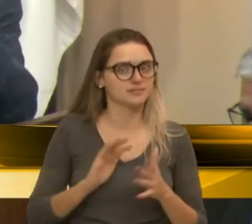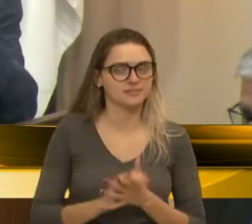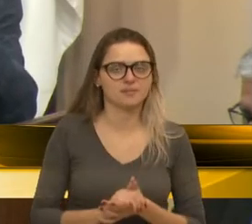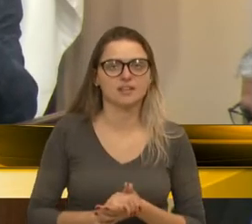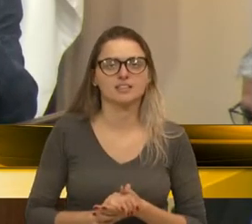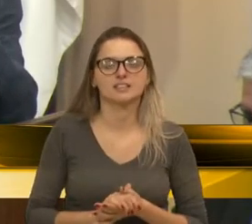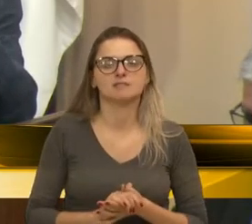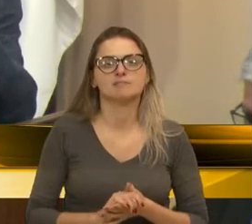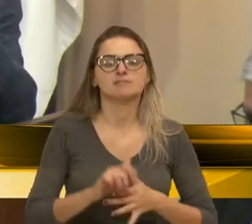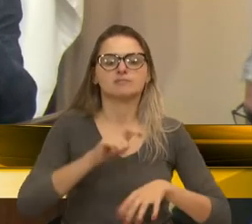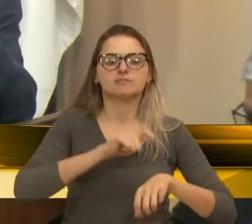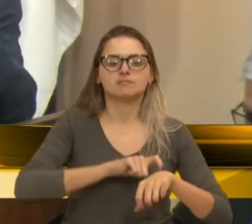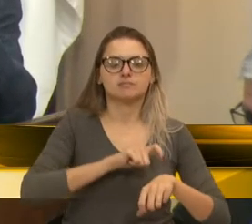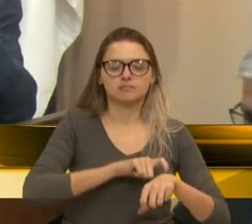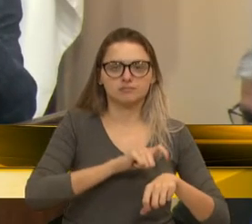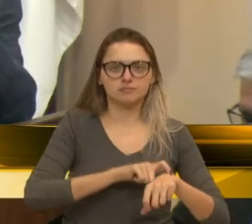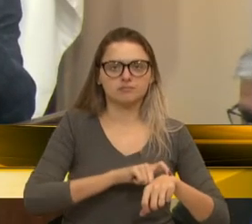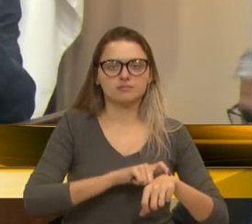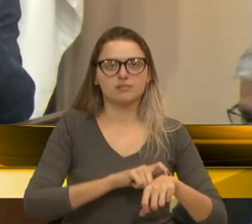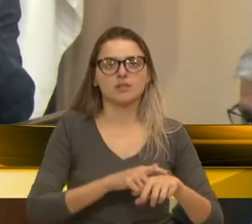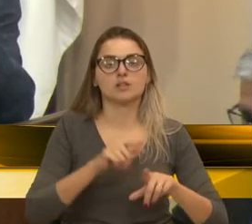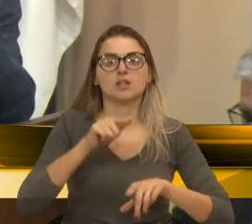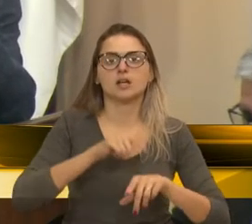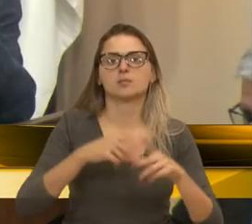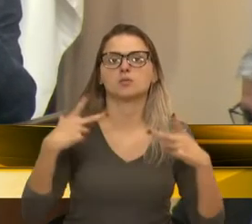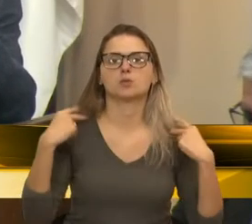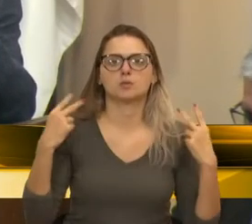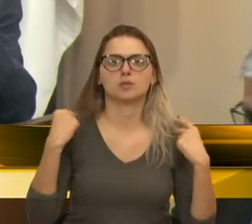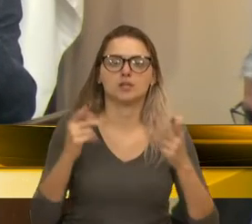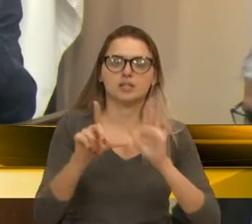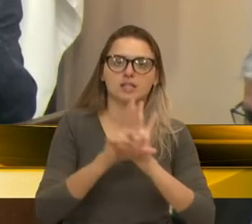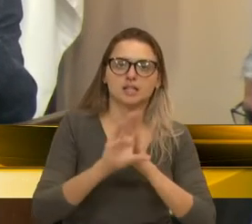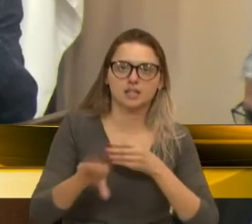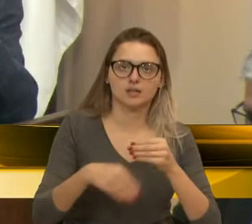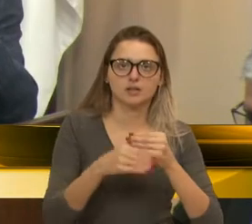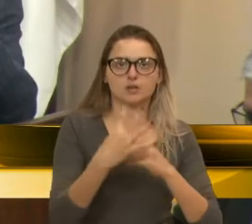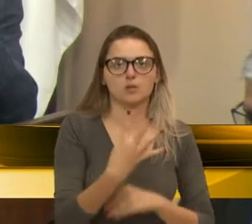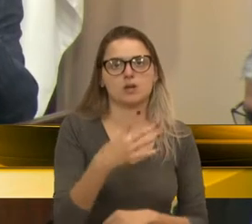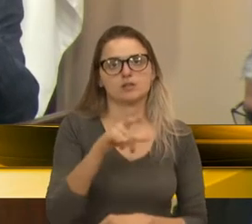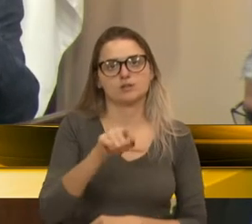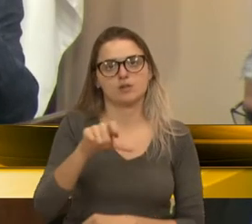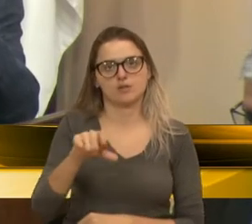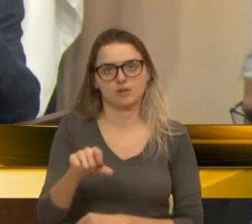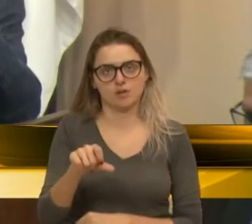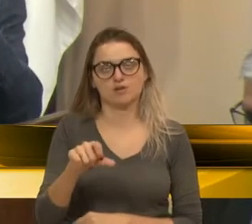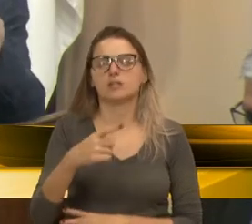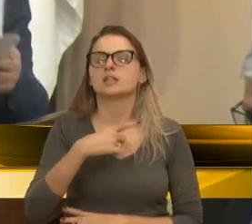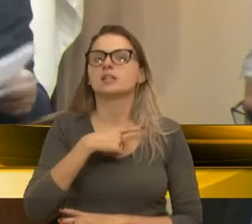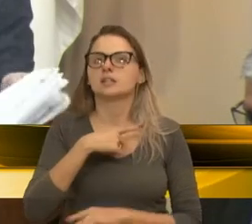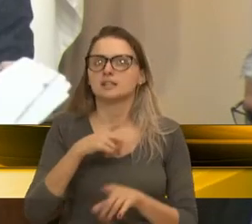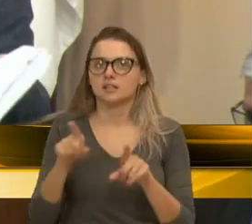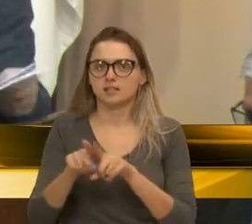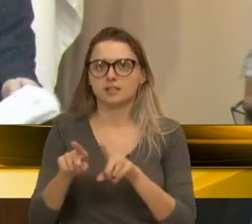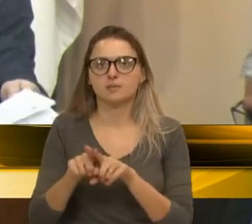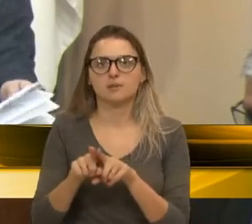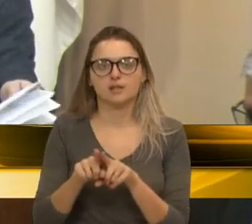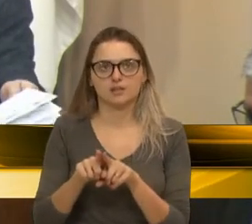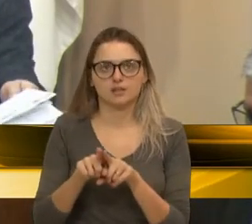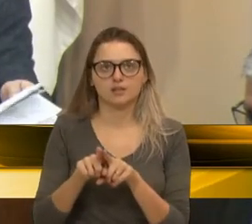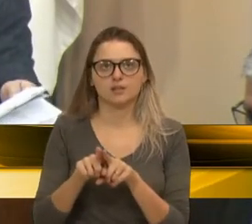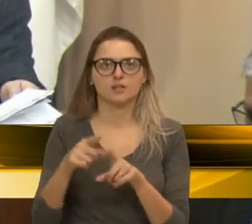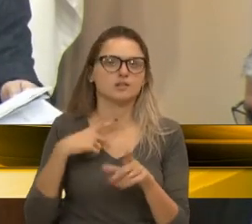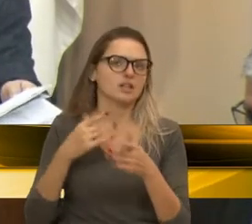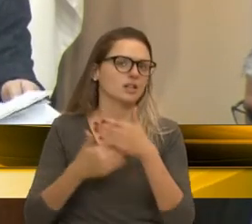Considerando que o tempo à disposição agrega os custos do motorista e na Lei Complementar 499 está previsto, e aí que é toda a